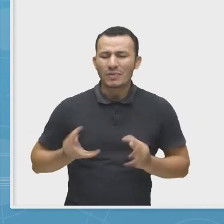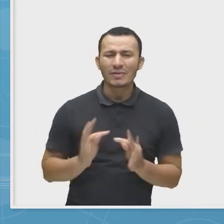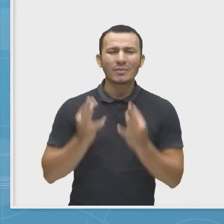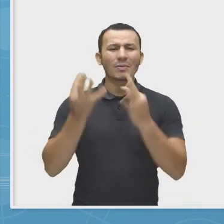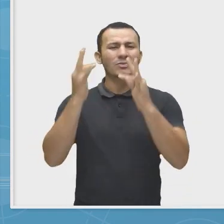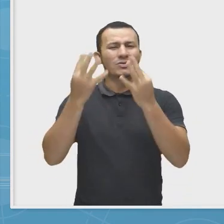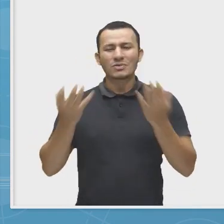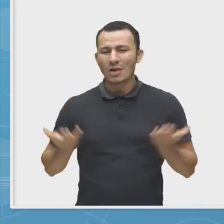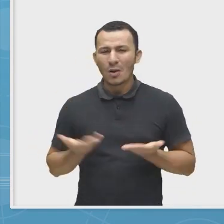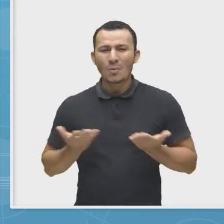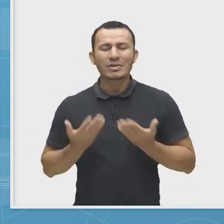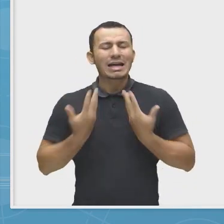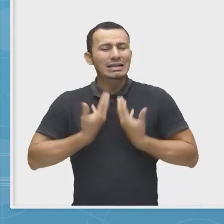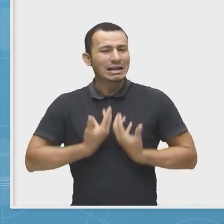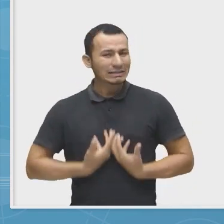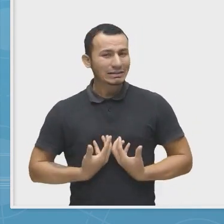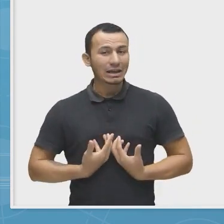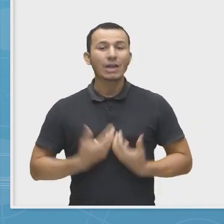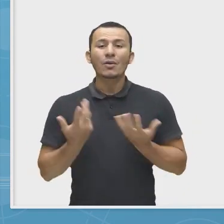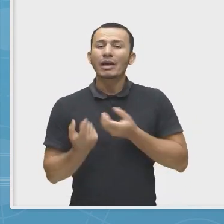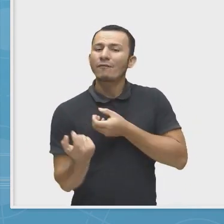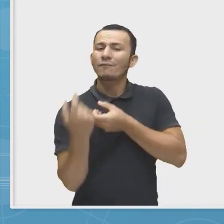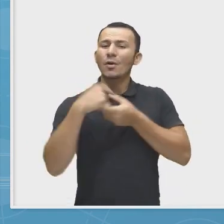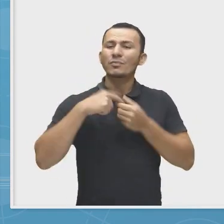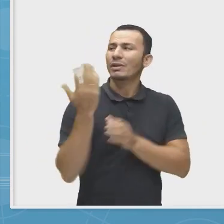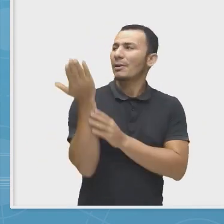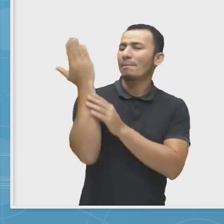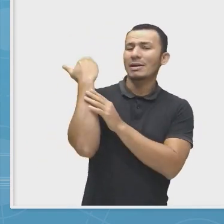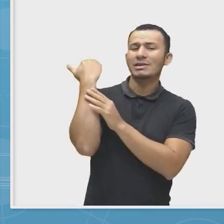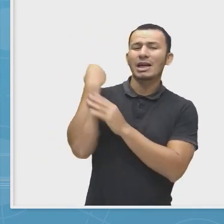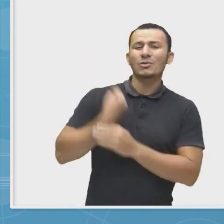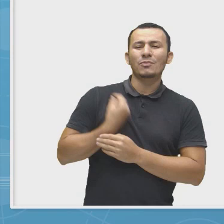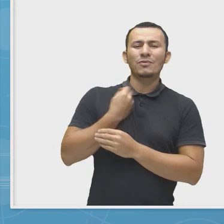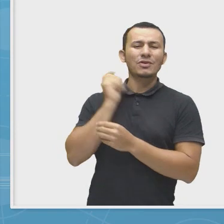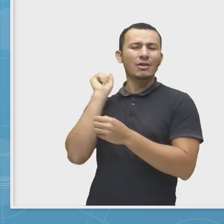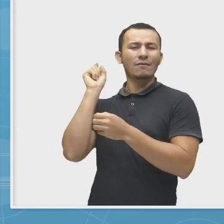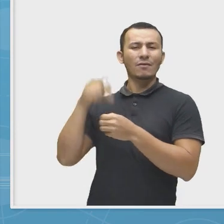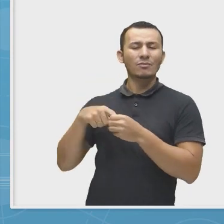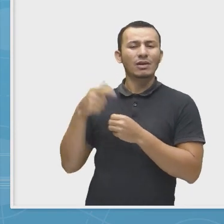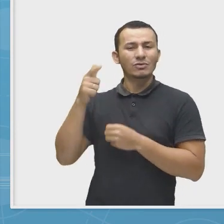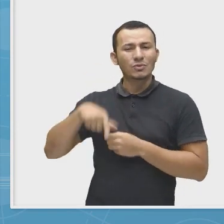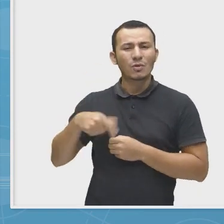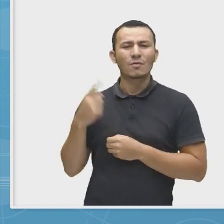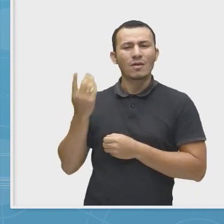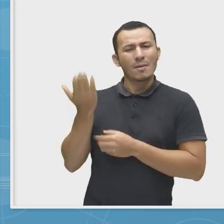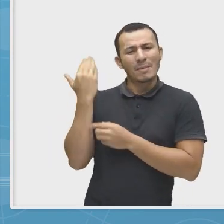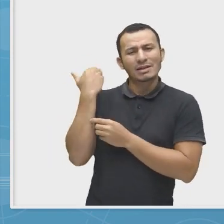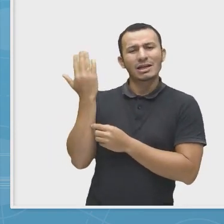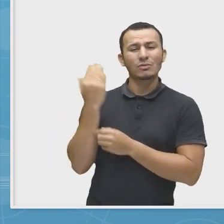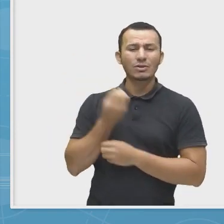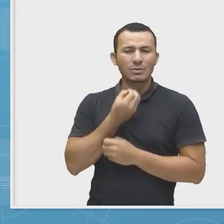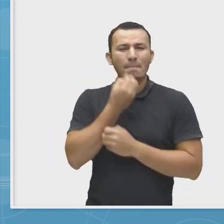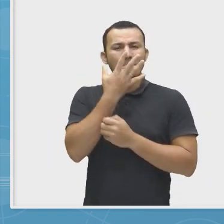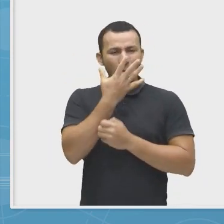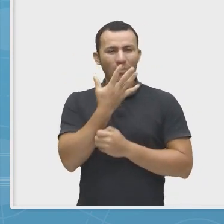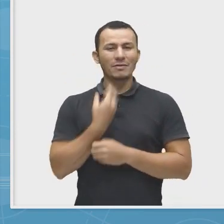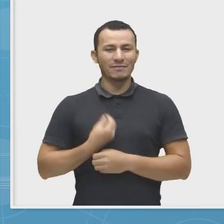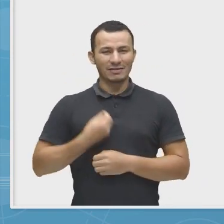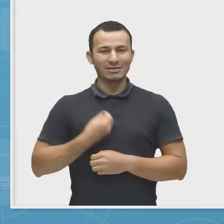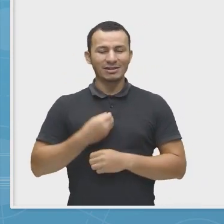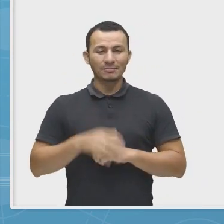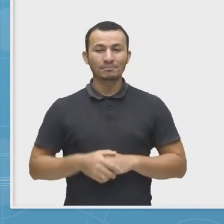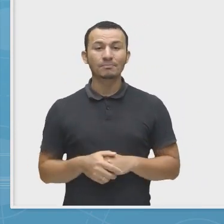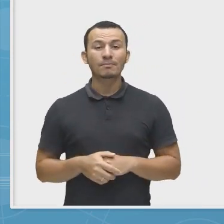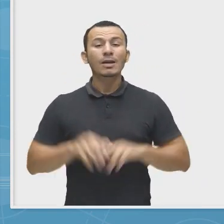modernas. Ele quer voltar agora para o passado, reviver aquelas coisas boas que ele viveu. Então, o tema